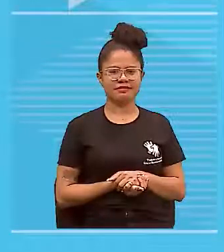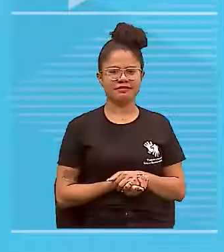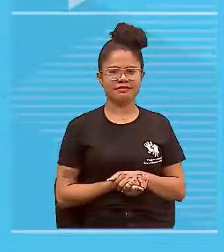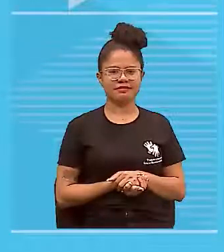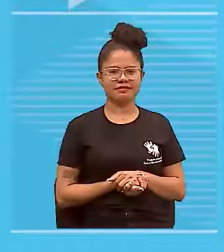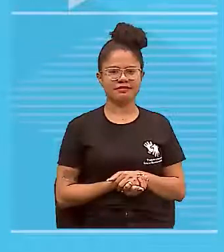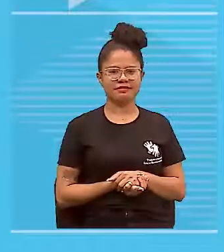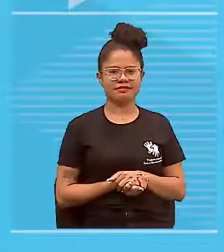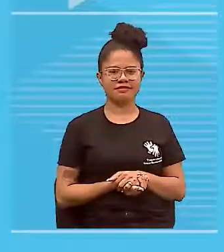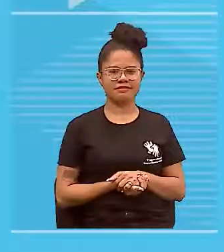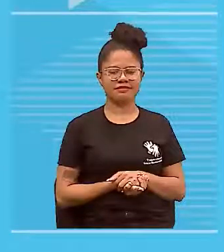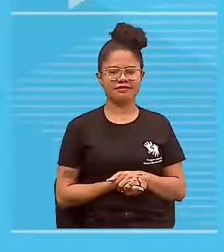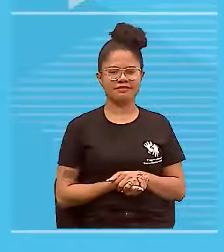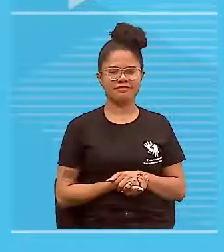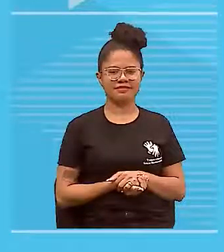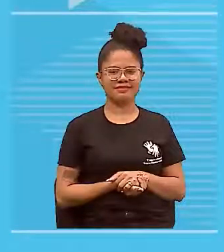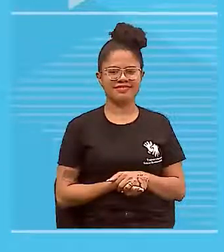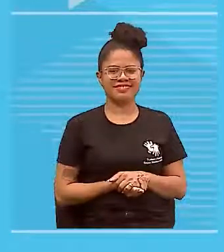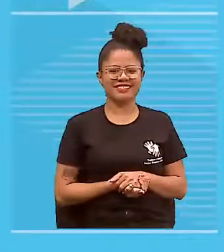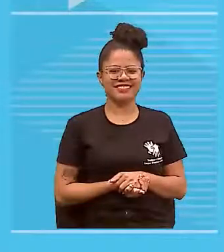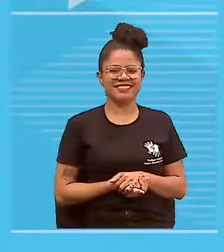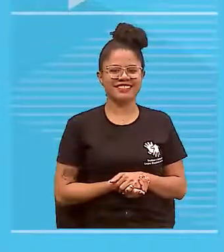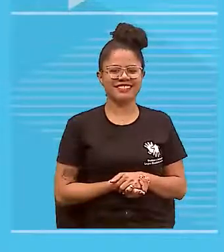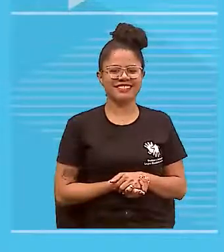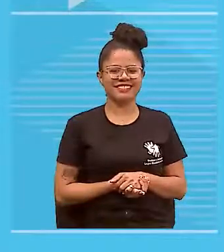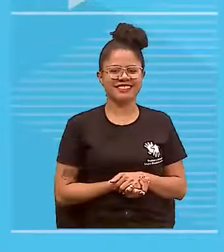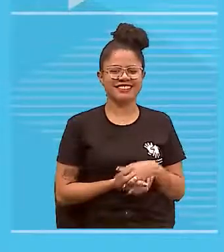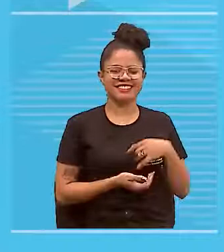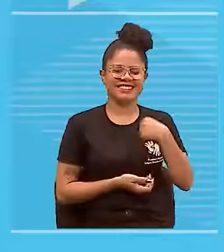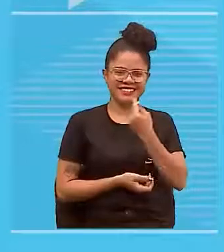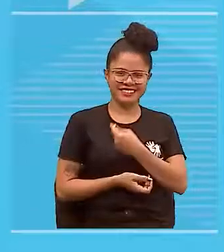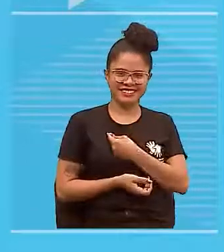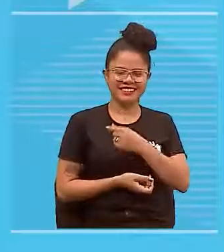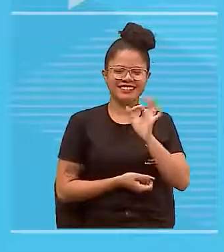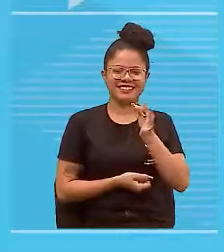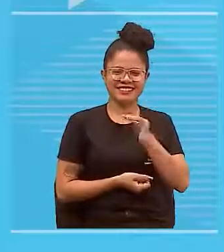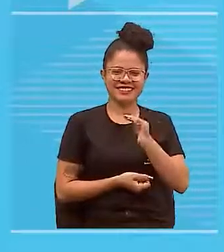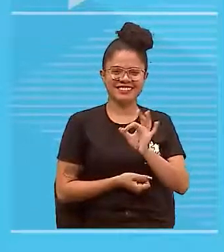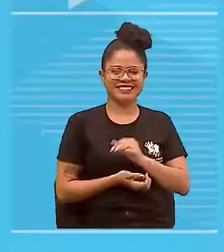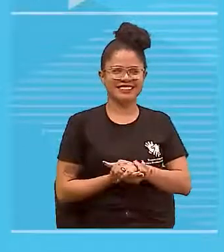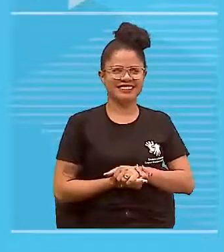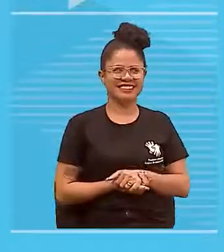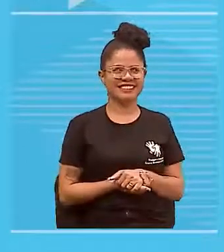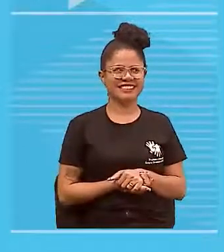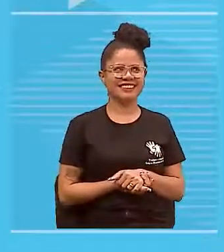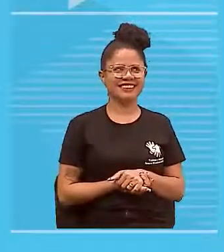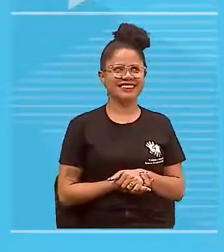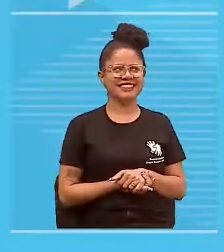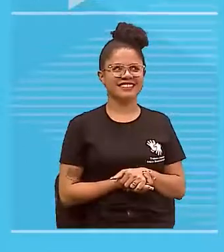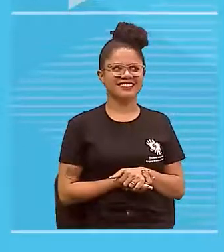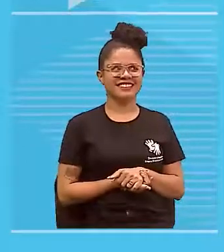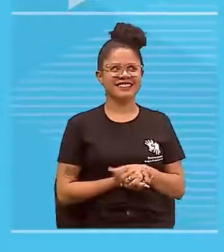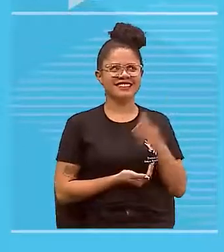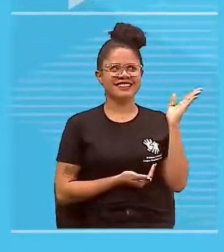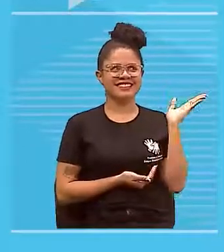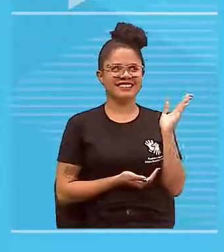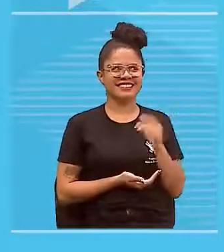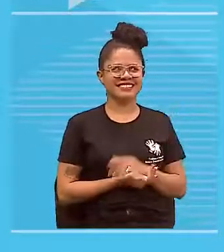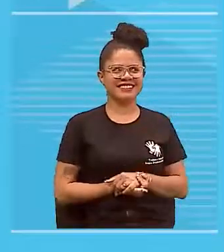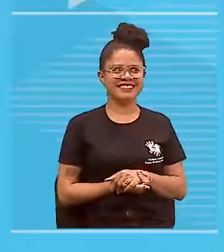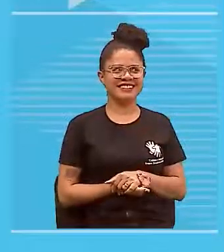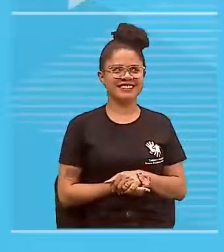Olha aí vocês tão bom nós estamos bem aqui viu Dezinho vamos lá enquanto